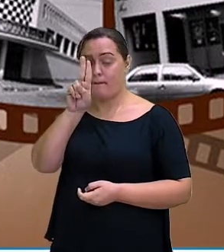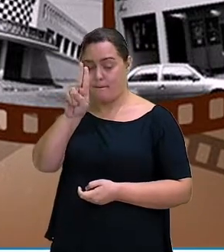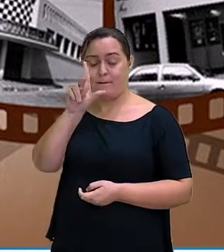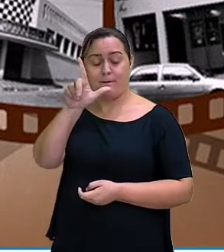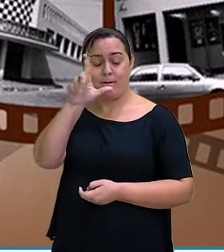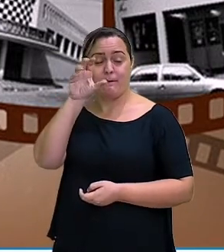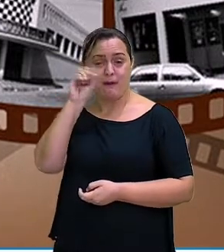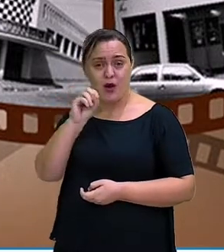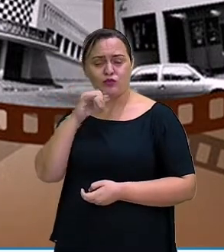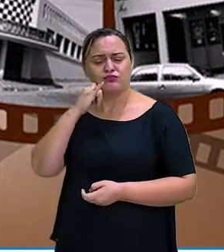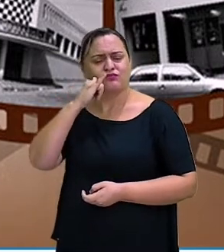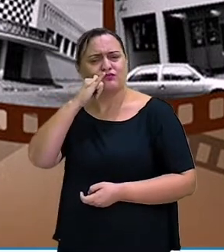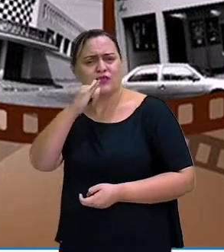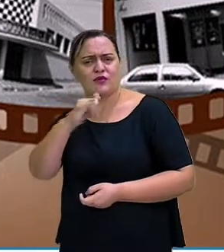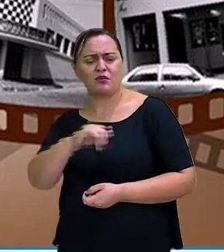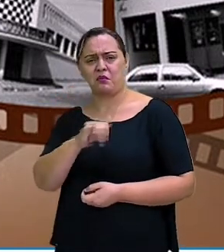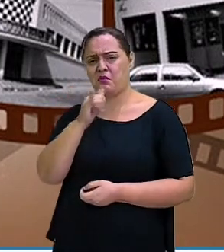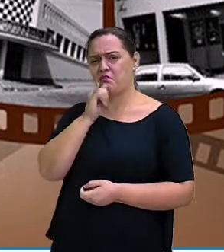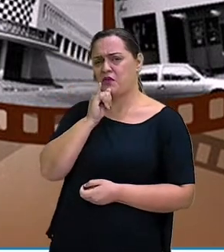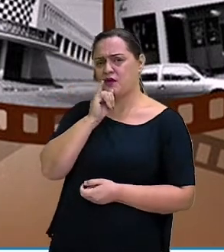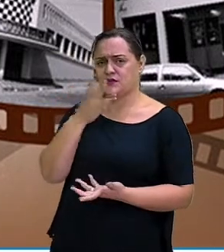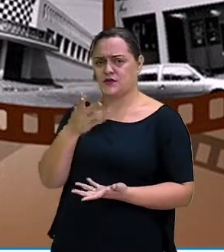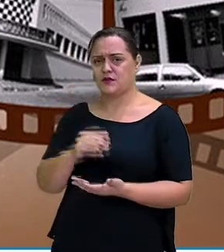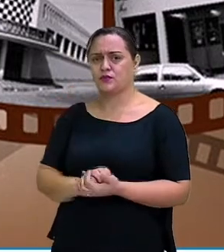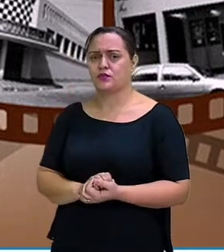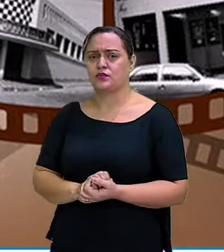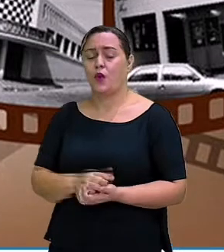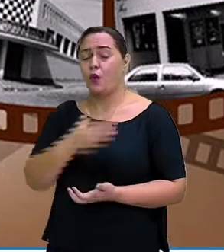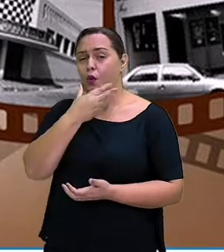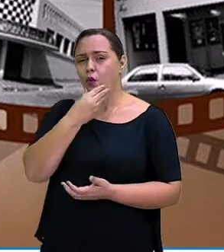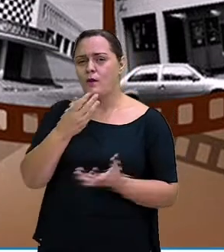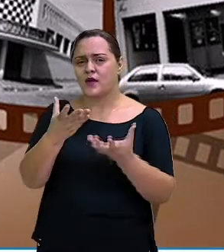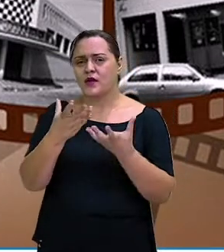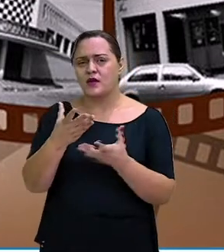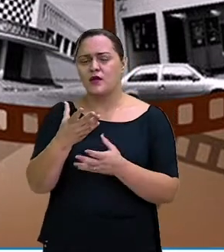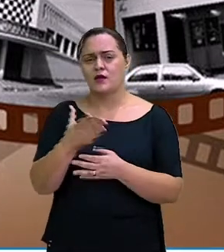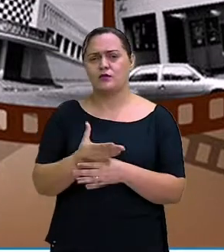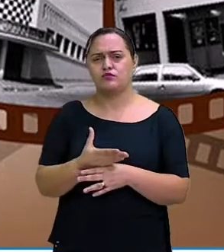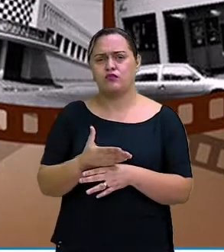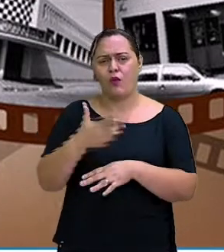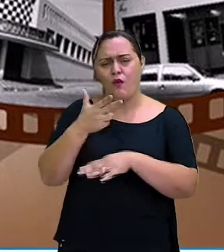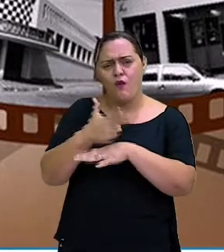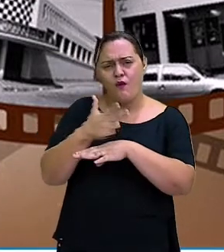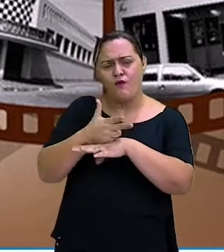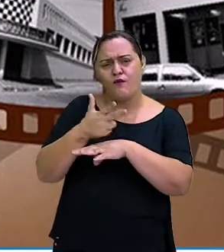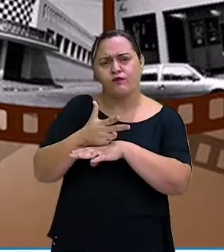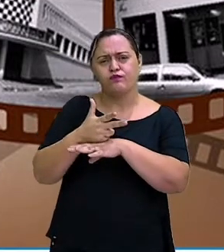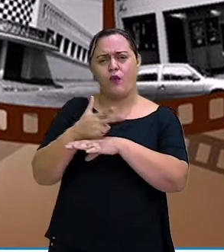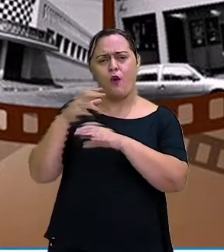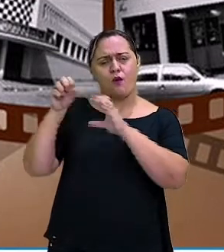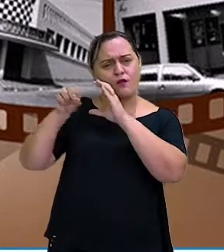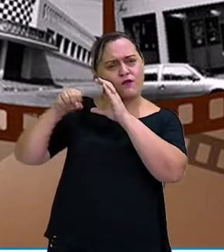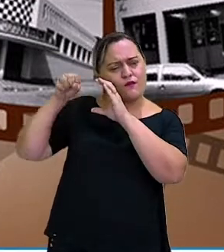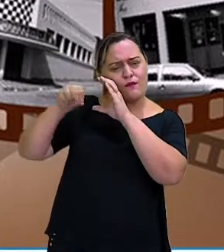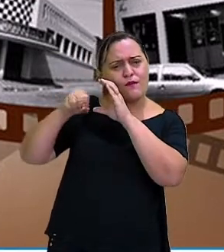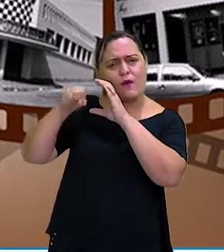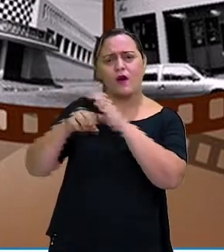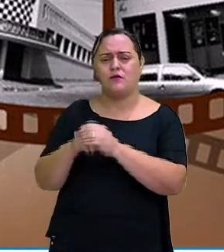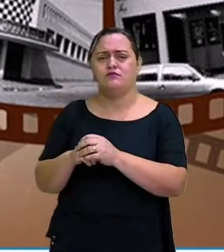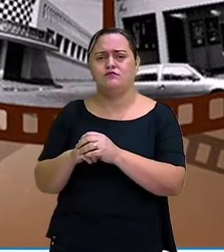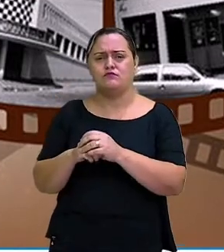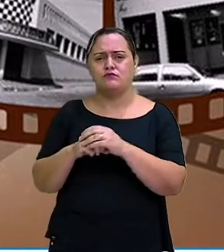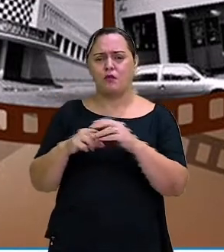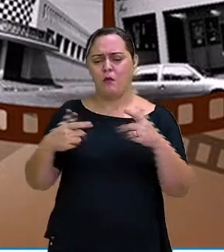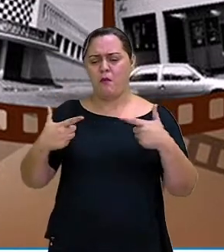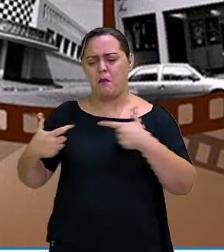Por exemplo, pretendia filmar a história de uma guerra em Madagascar.